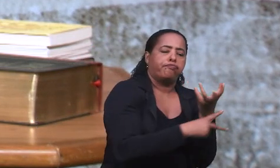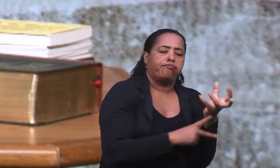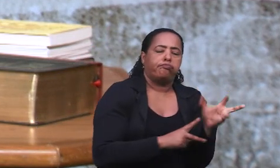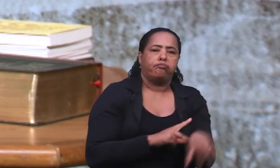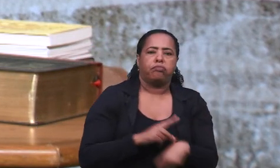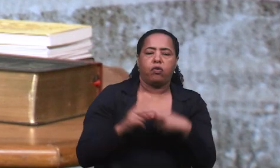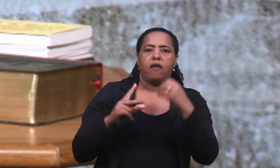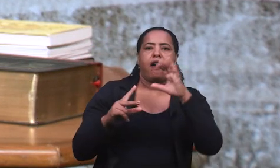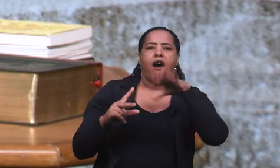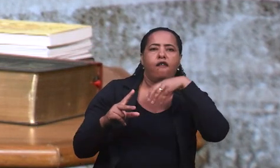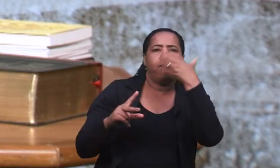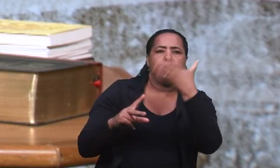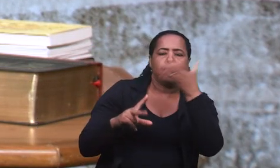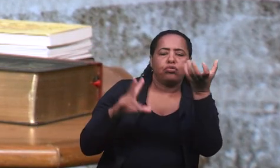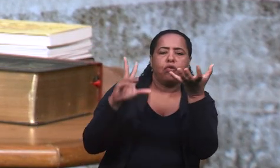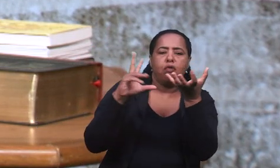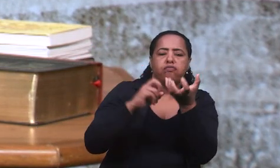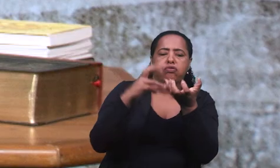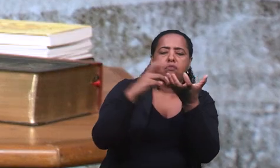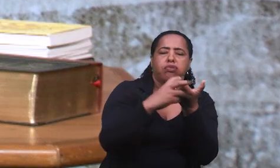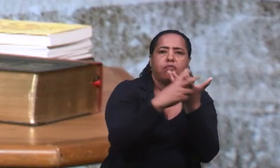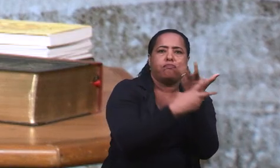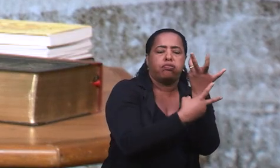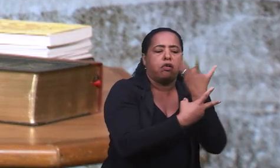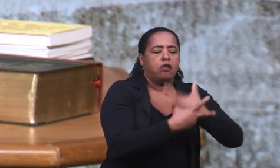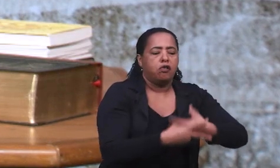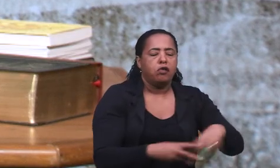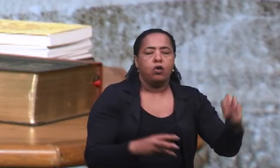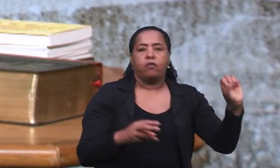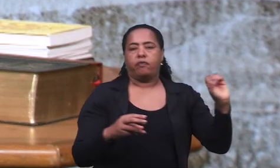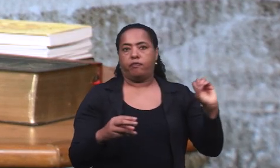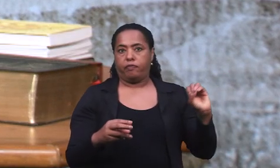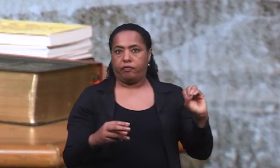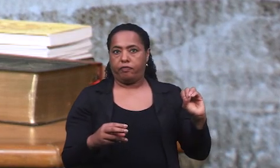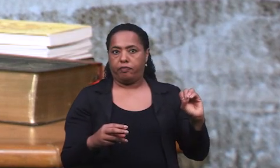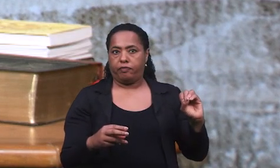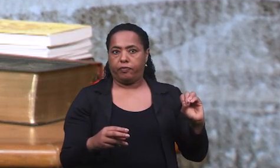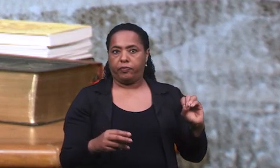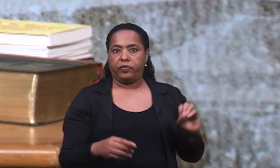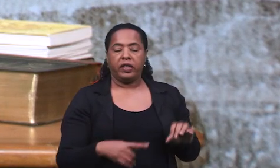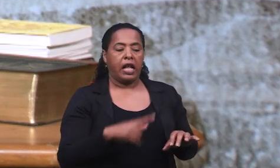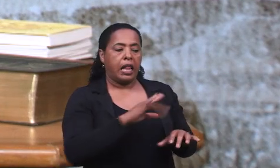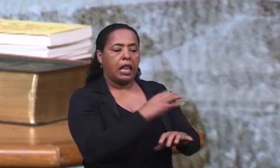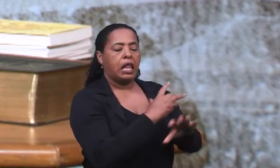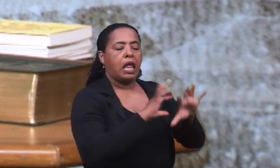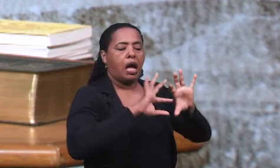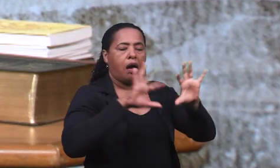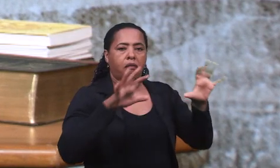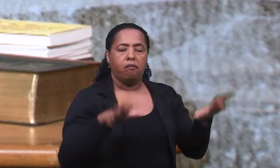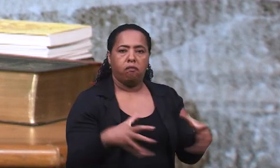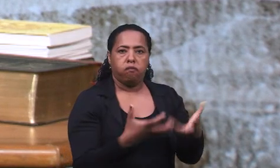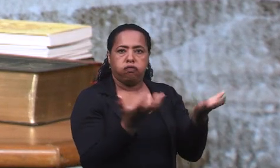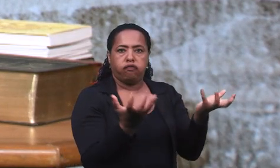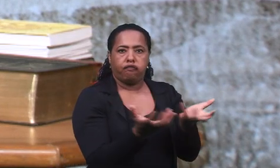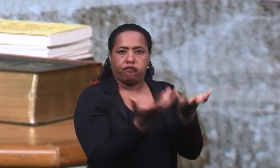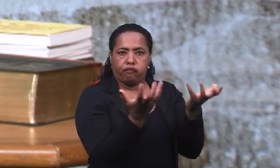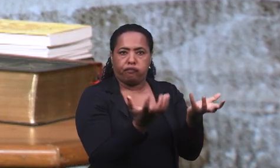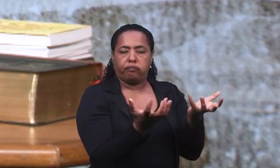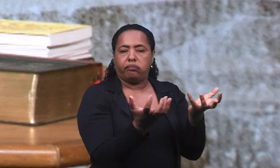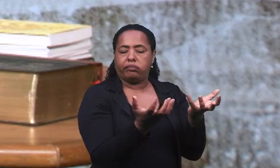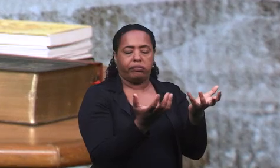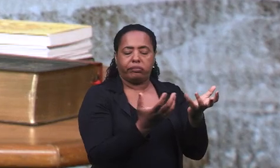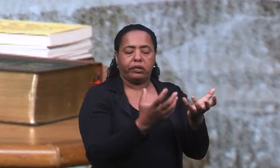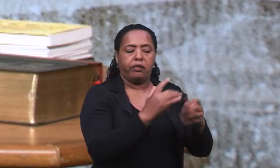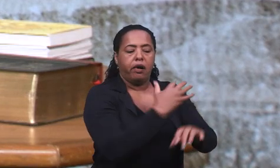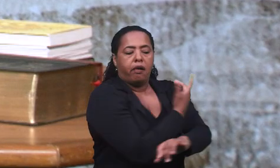fruto das árvores que deixara a saraiva. E não ficou verdura alguma nas árvores, nem na